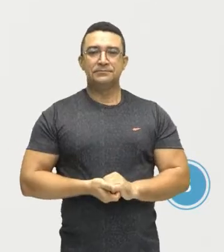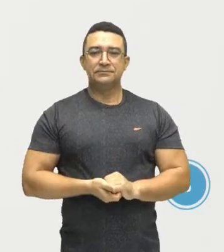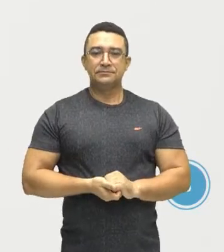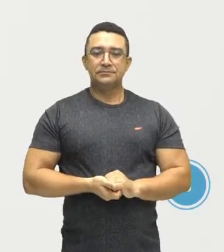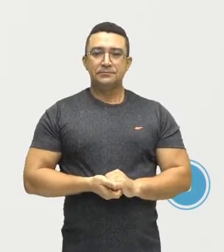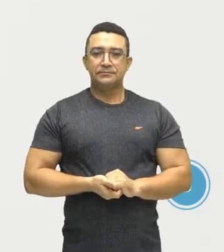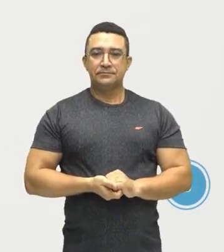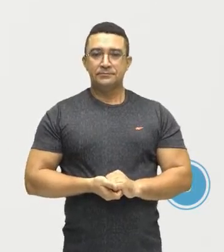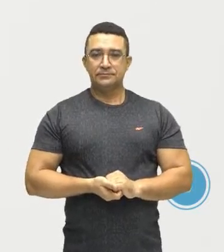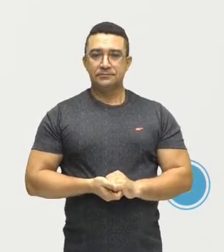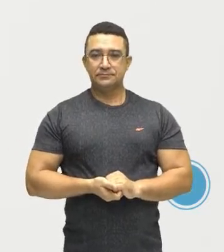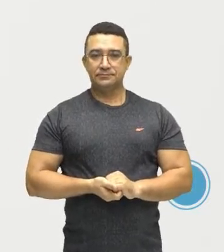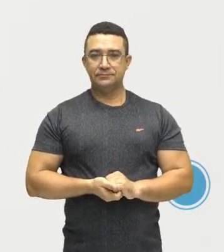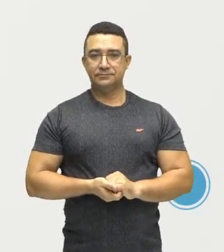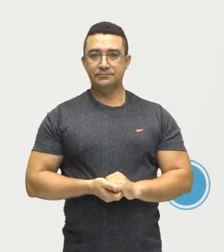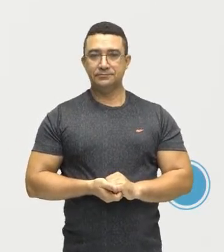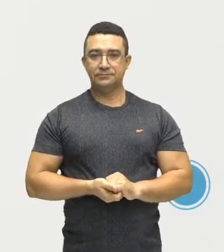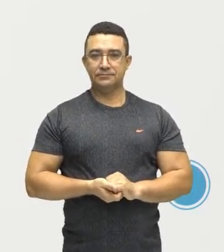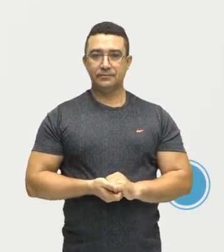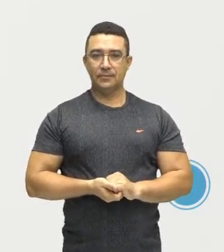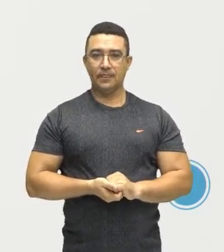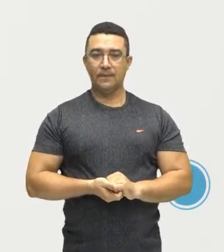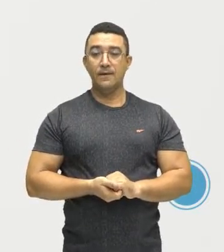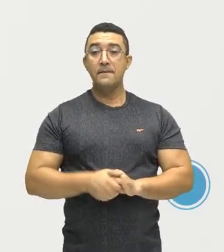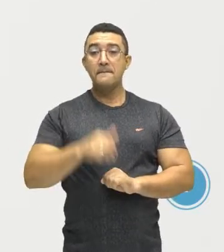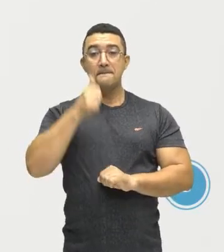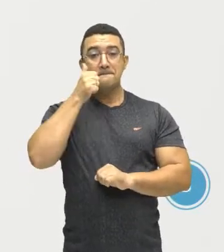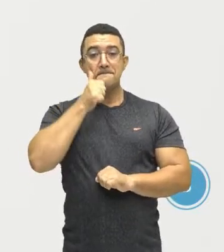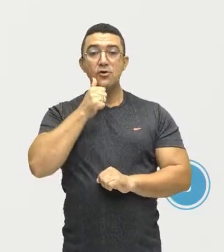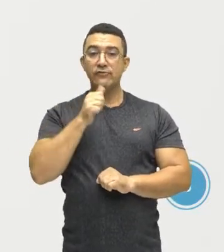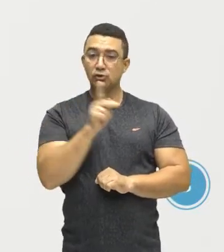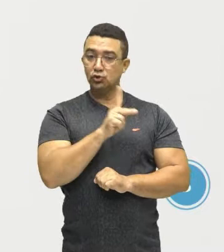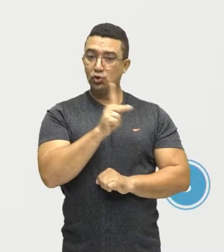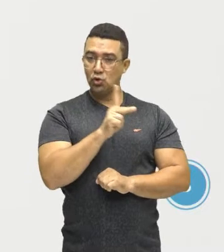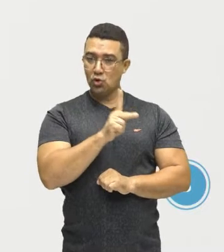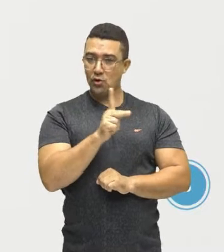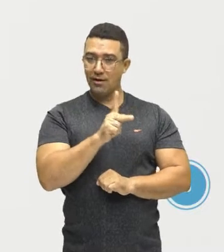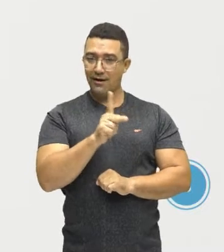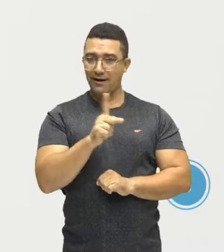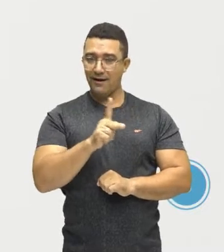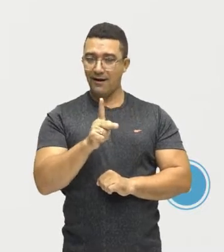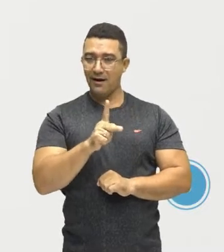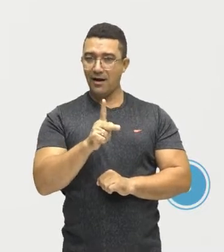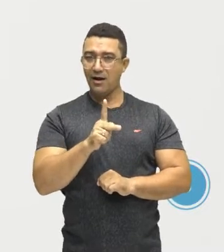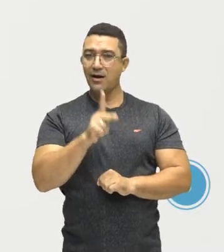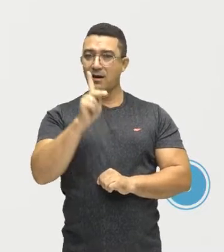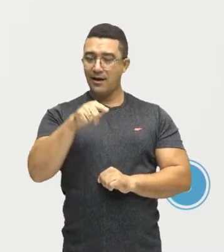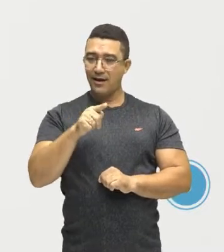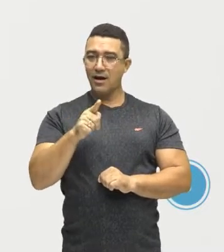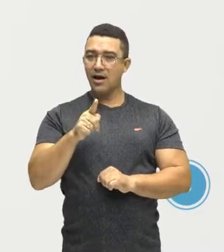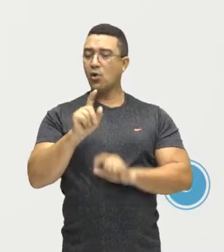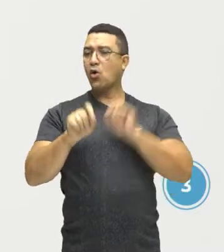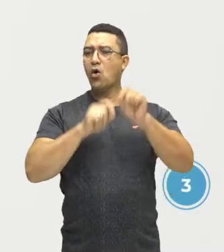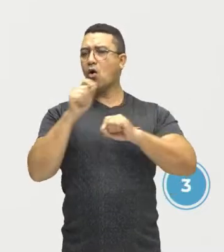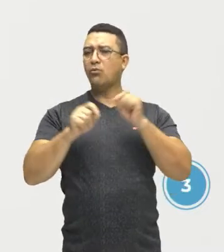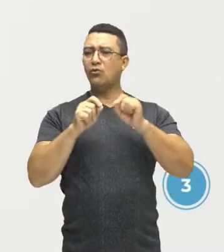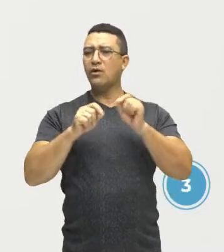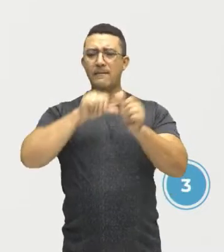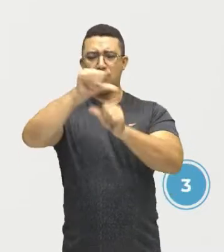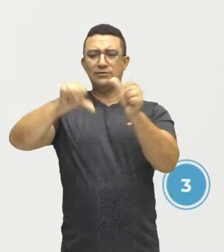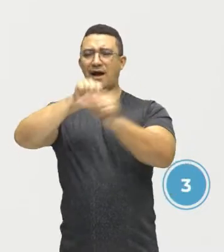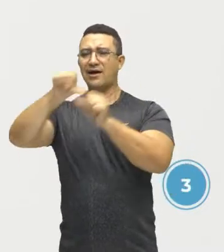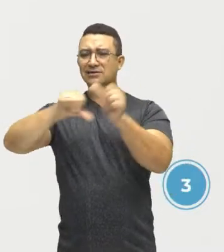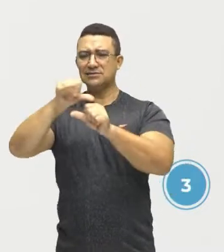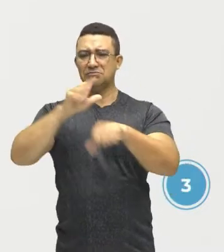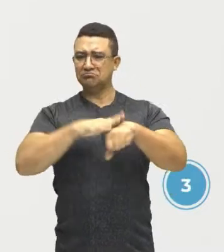ver os outros exemplos? Olha só, um estado transitório, um estado, uma mudança, uma continuação.